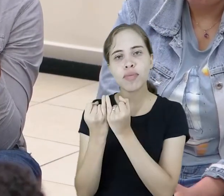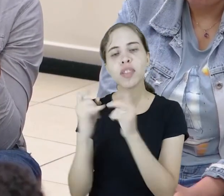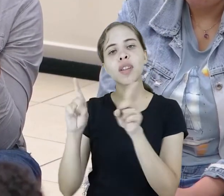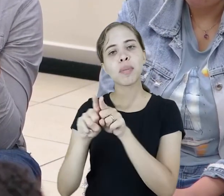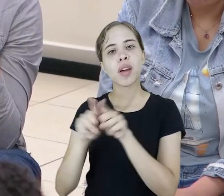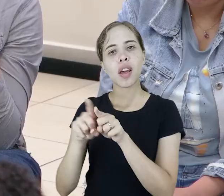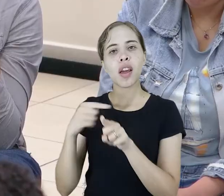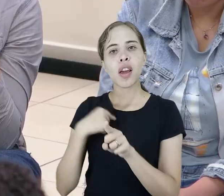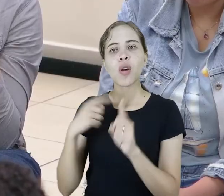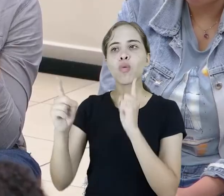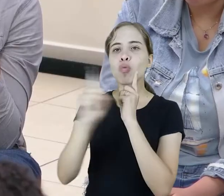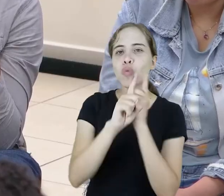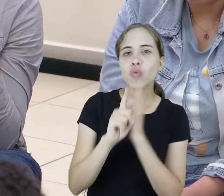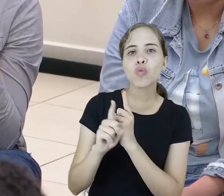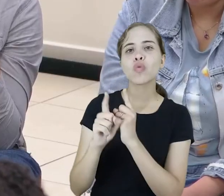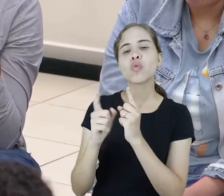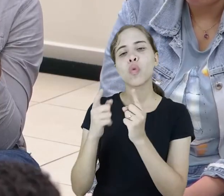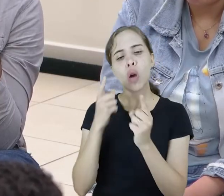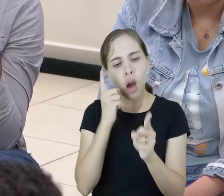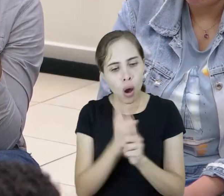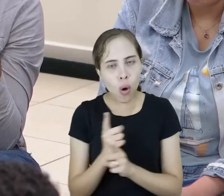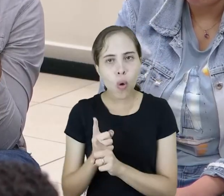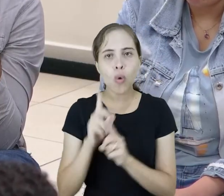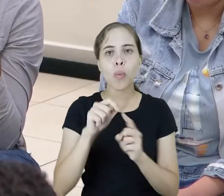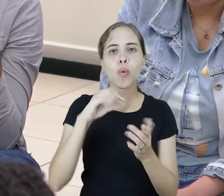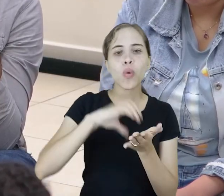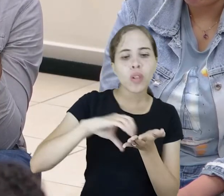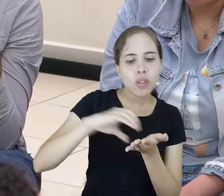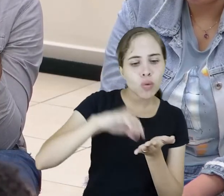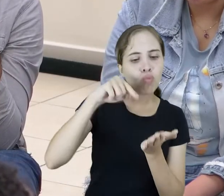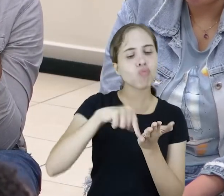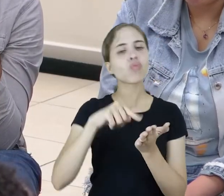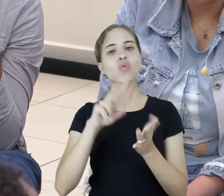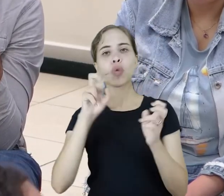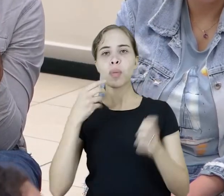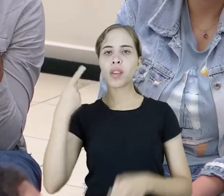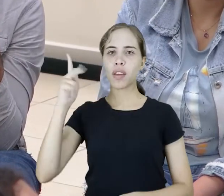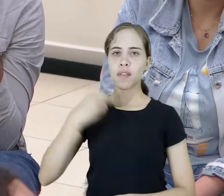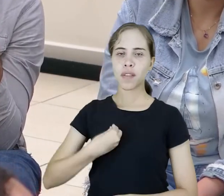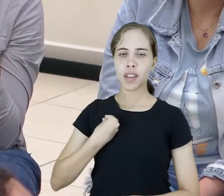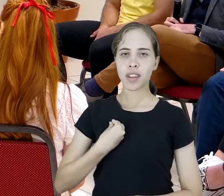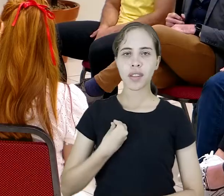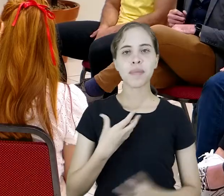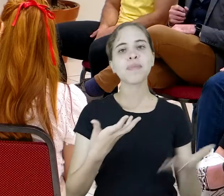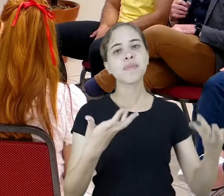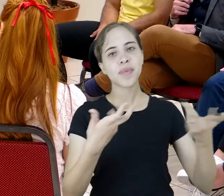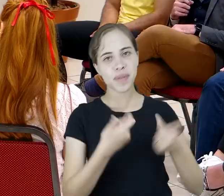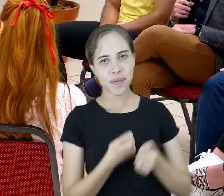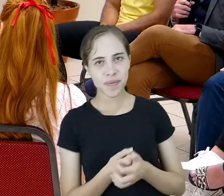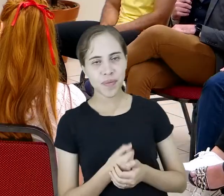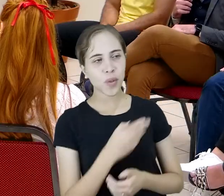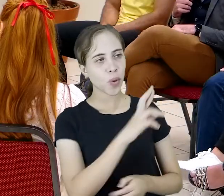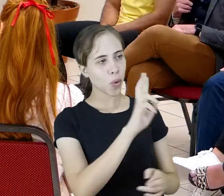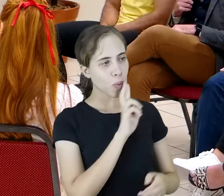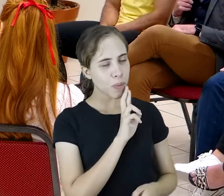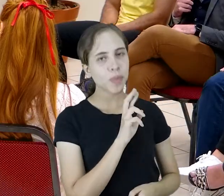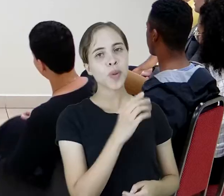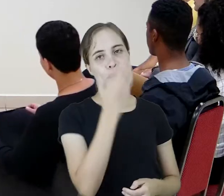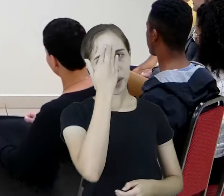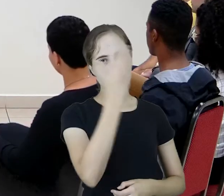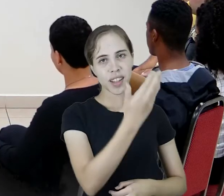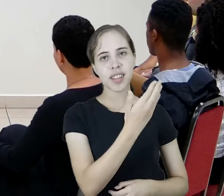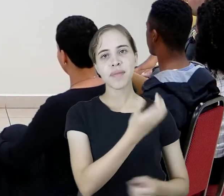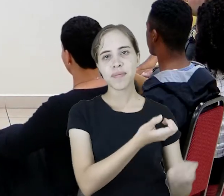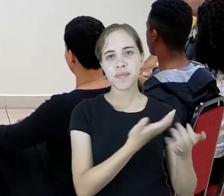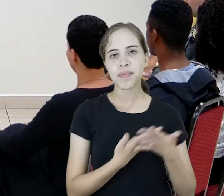encontro ensinamentos verdadeiros sobre a sua vida e sobre o seu evangelho. Excelente. Obrigado por compartilhar conosco.